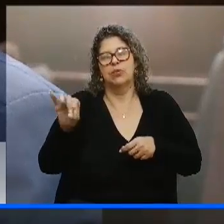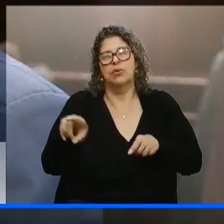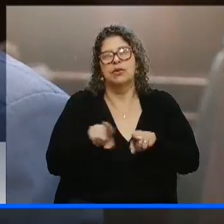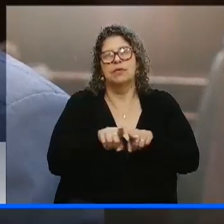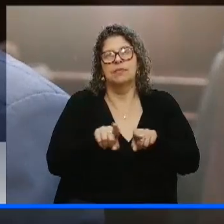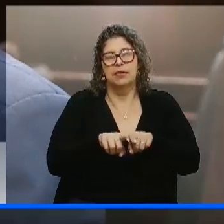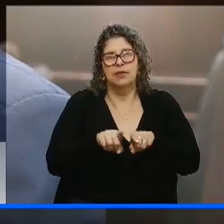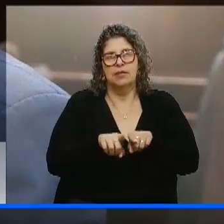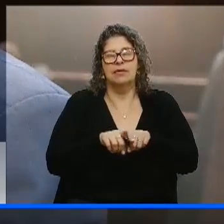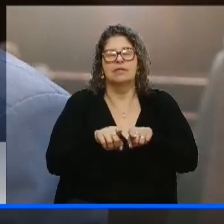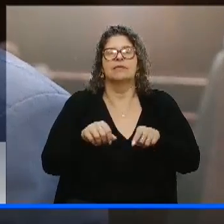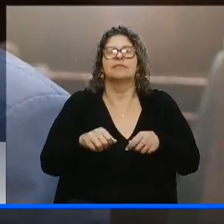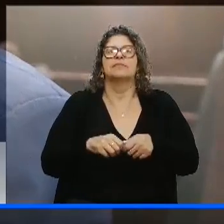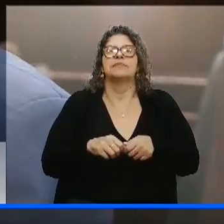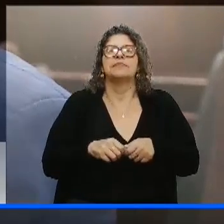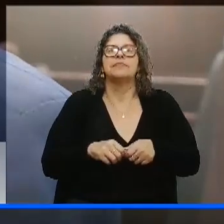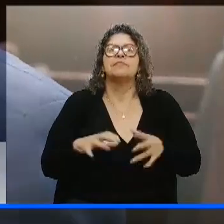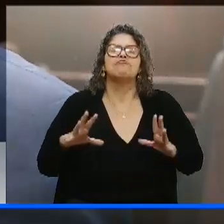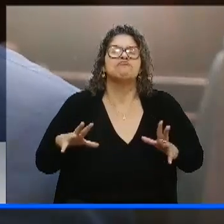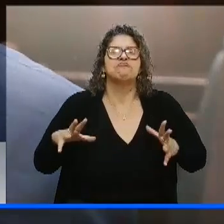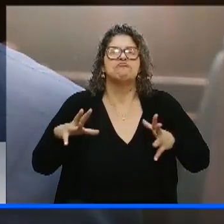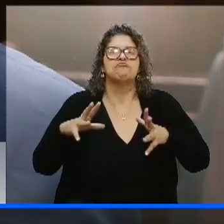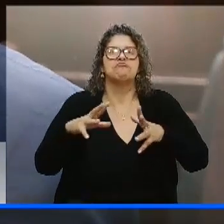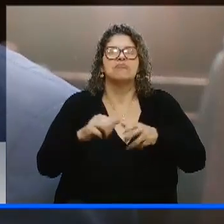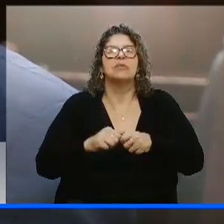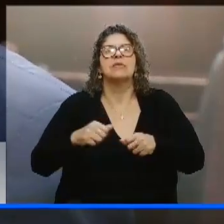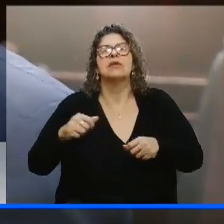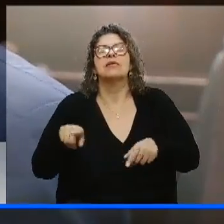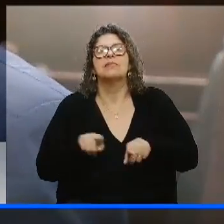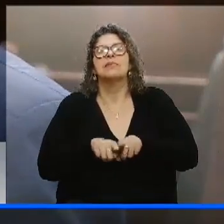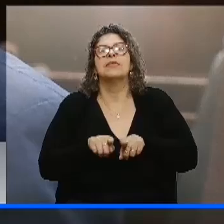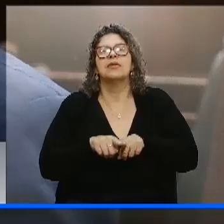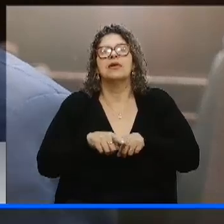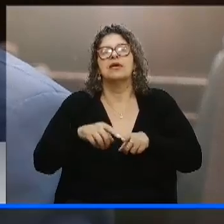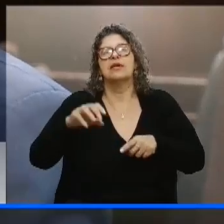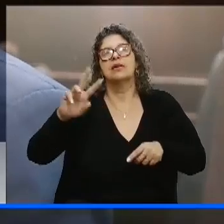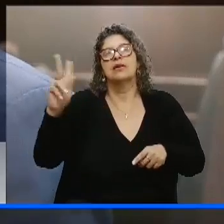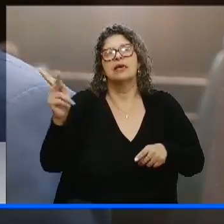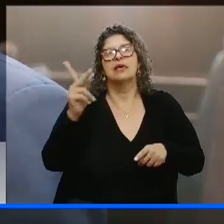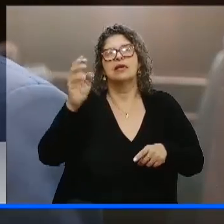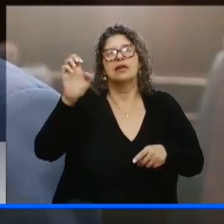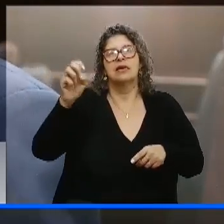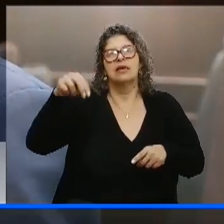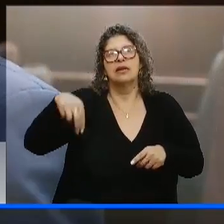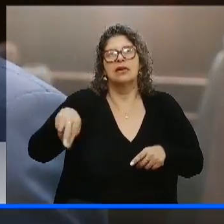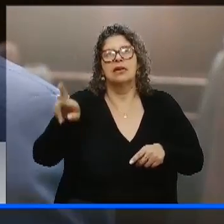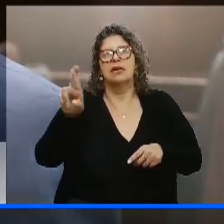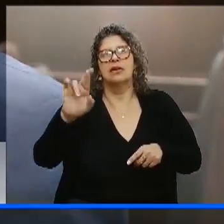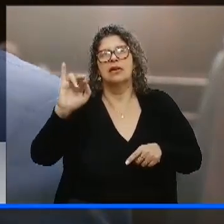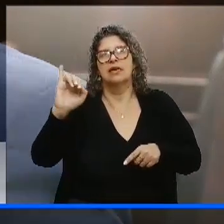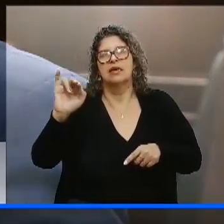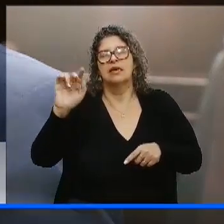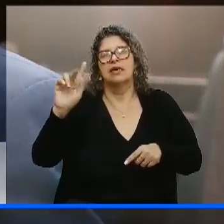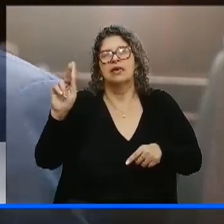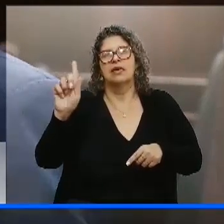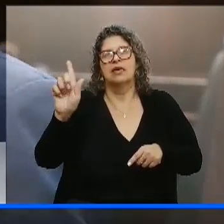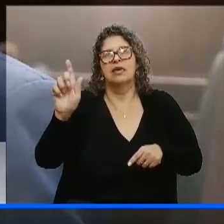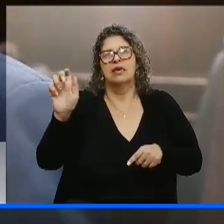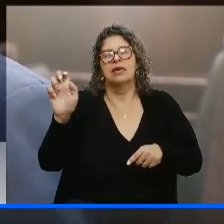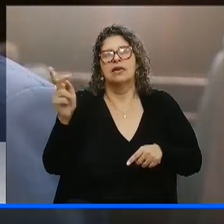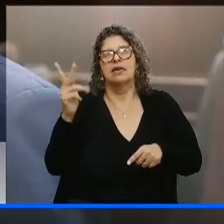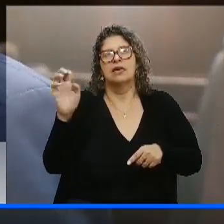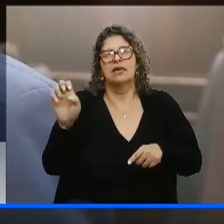luiz henrique pereira da silva e também o henrique feijó que o diretor executivo e nós sabemos a importância da entidade